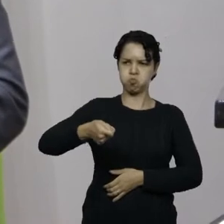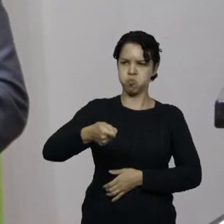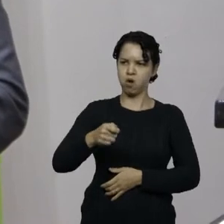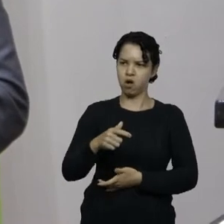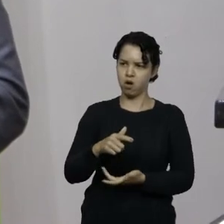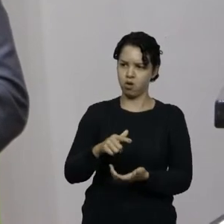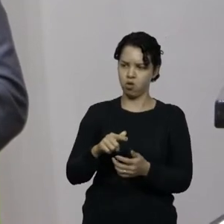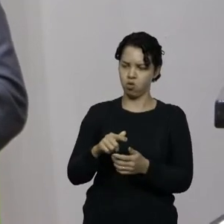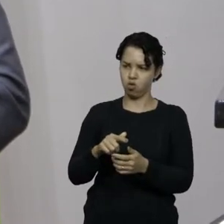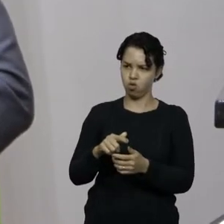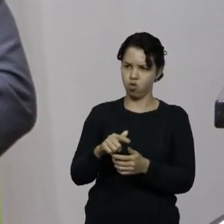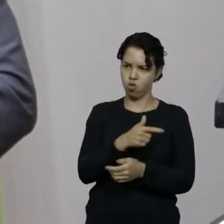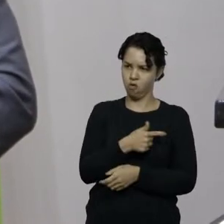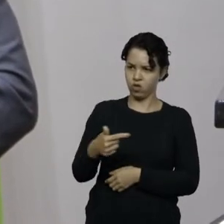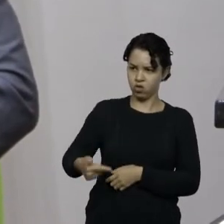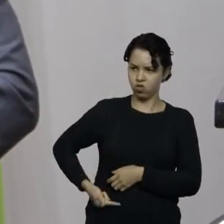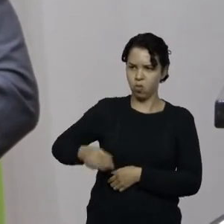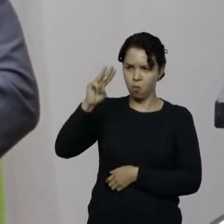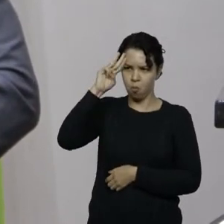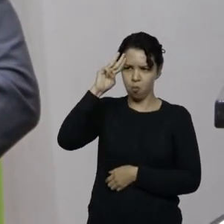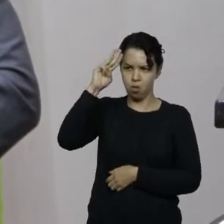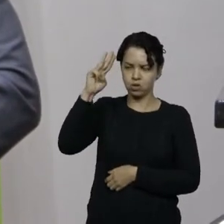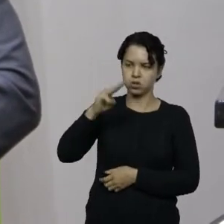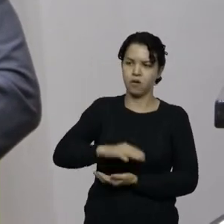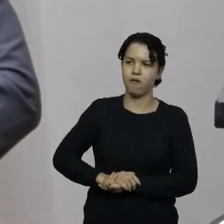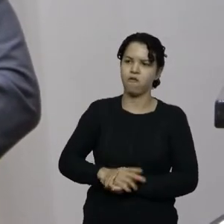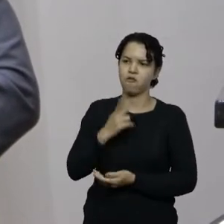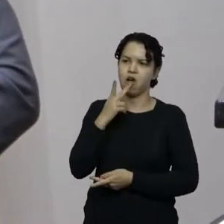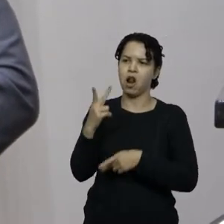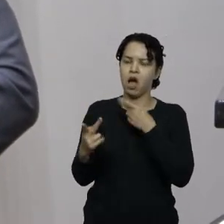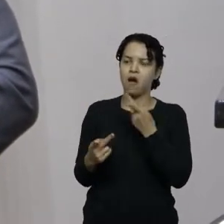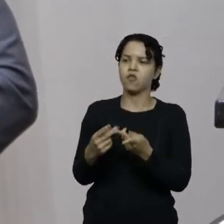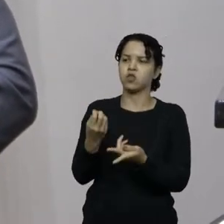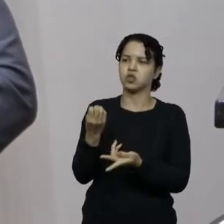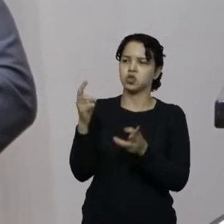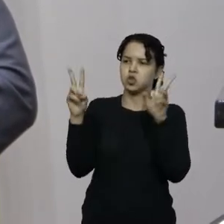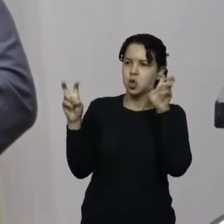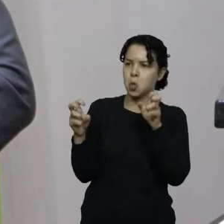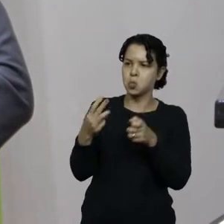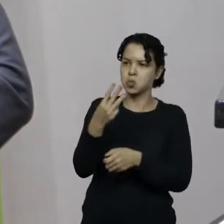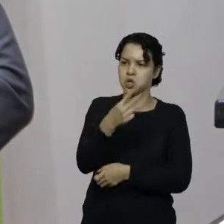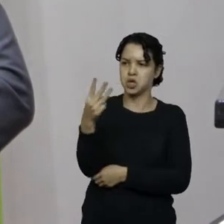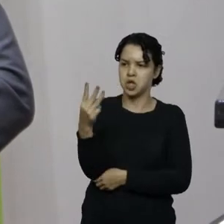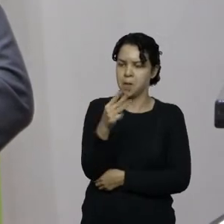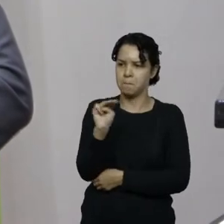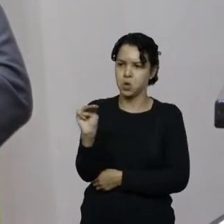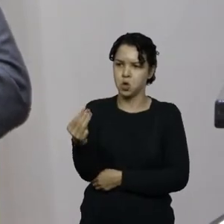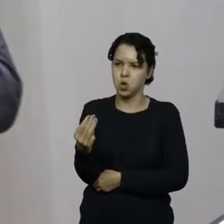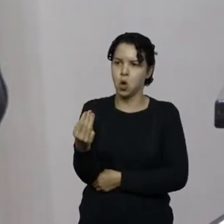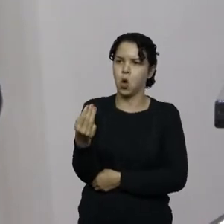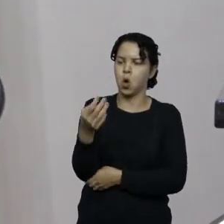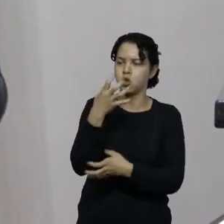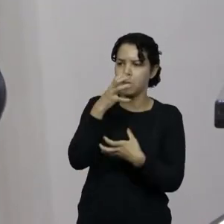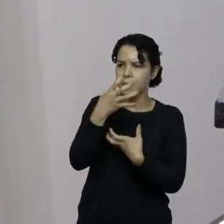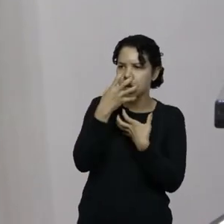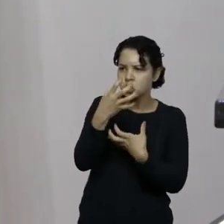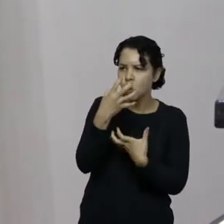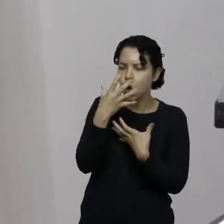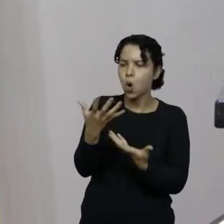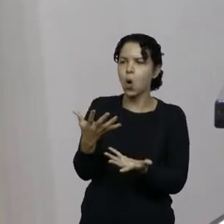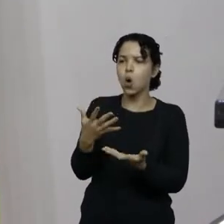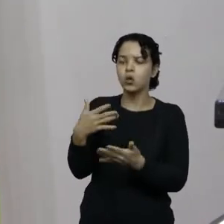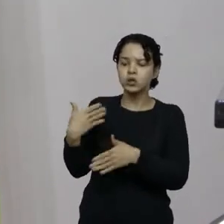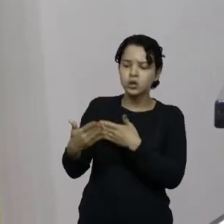governador Moisés falava nos 33 milhões de reais respiradores que é um absurdo e depois